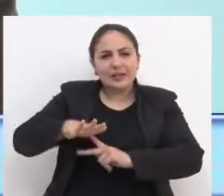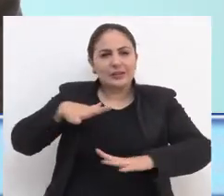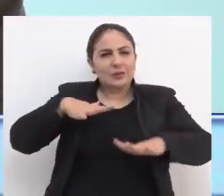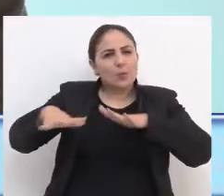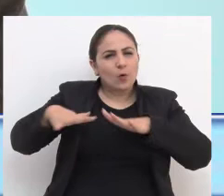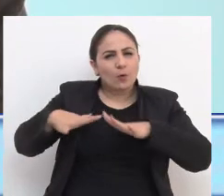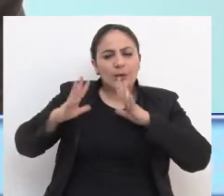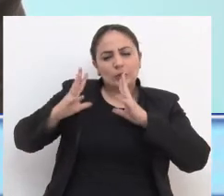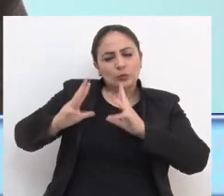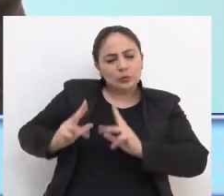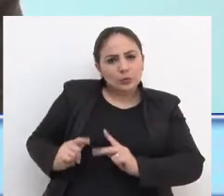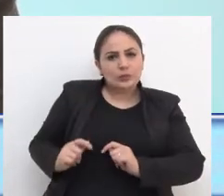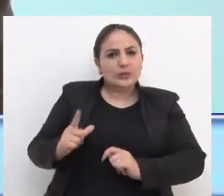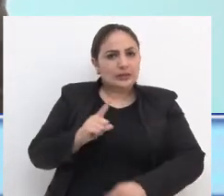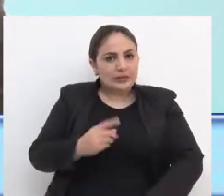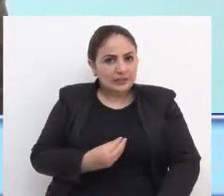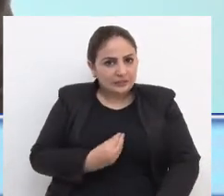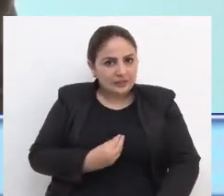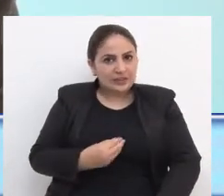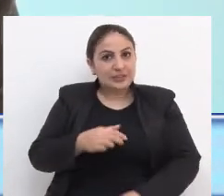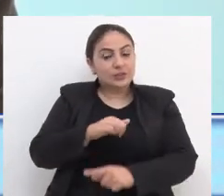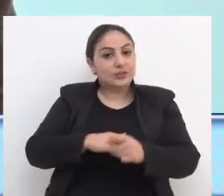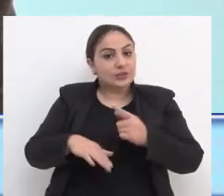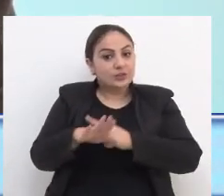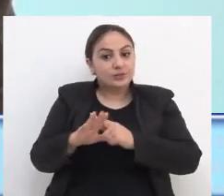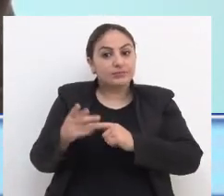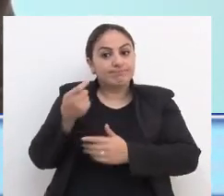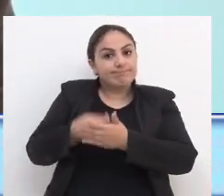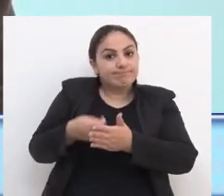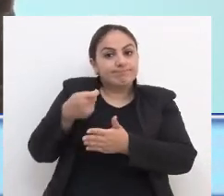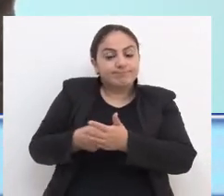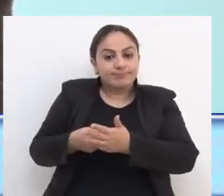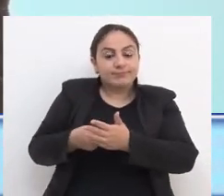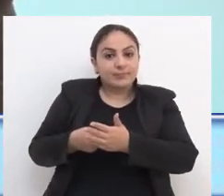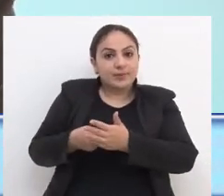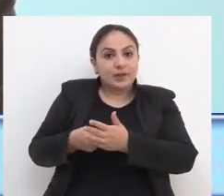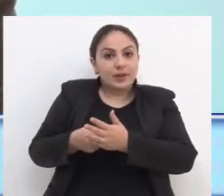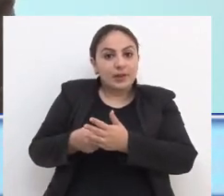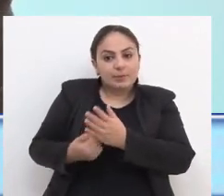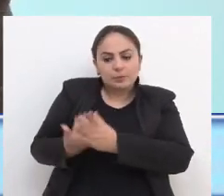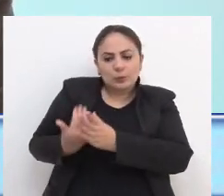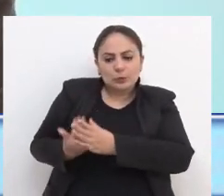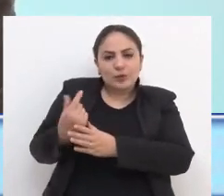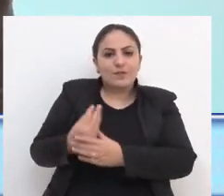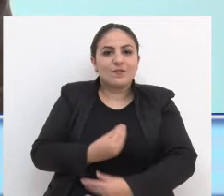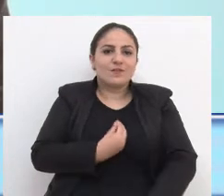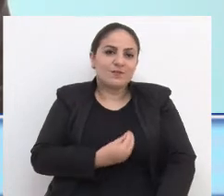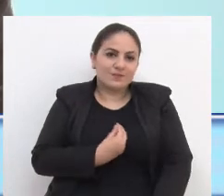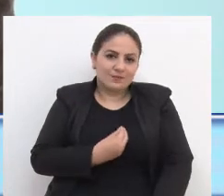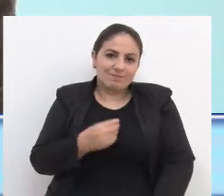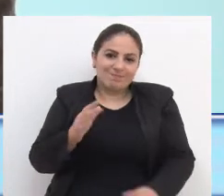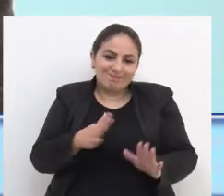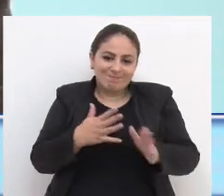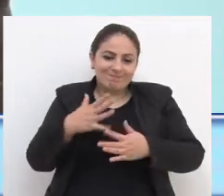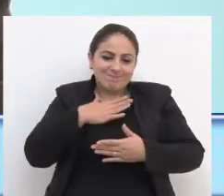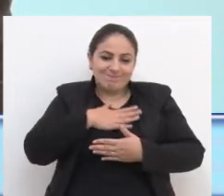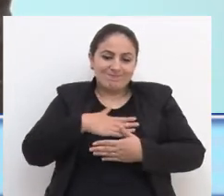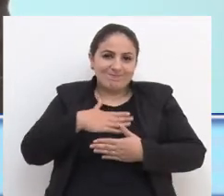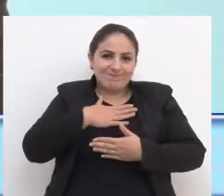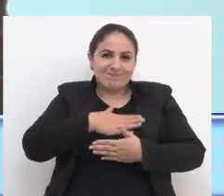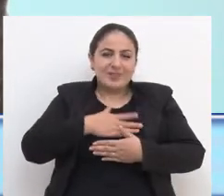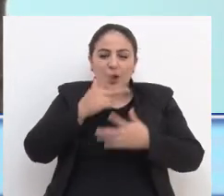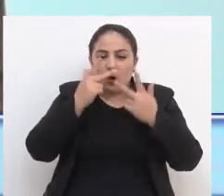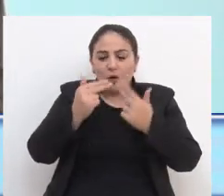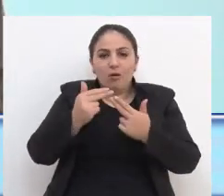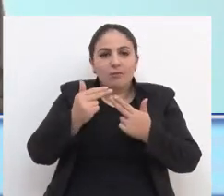Os movimentos que existem hoje na sociedade, a busca pela vida, a produção da vida, né? E de vez em quando parece que a